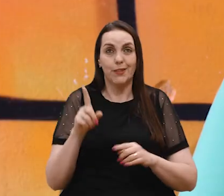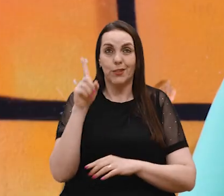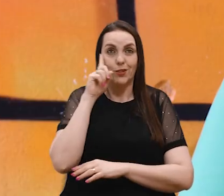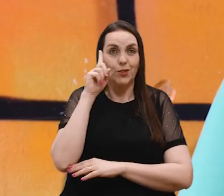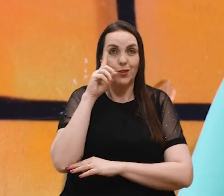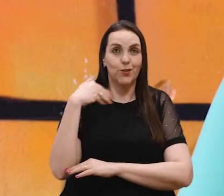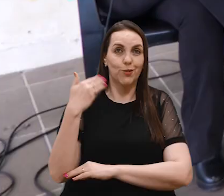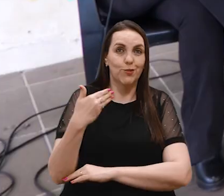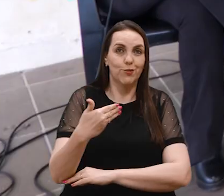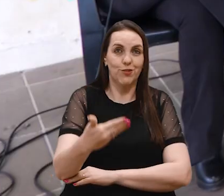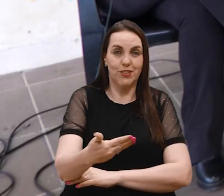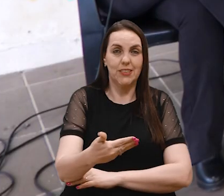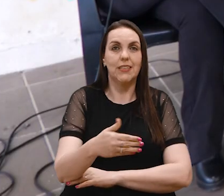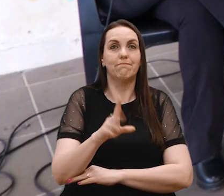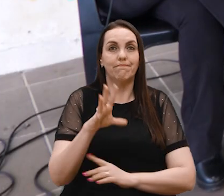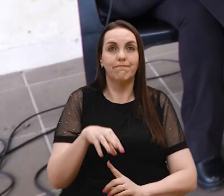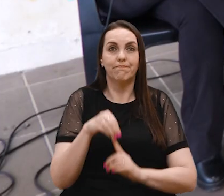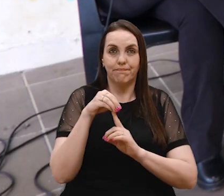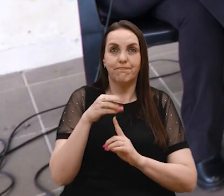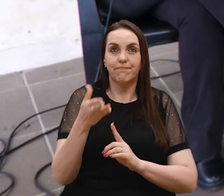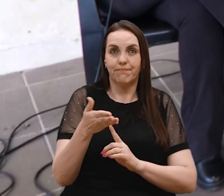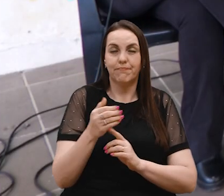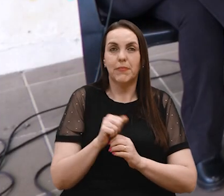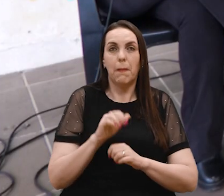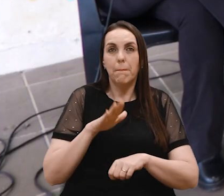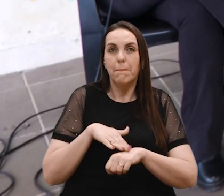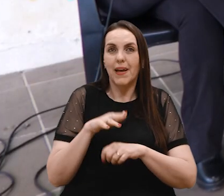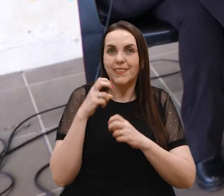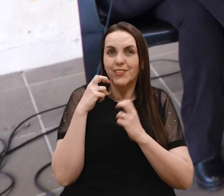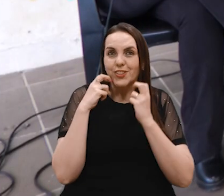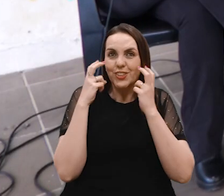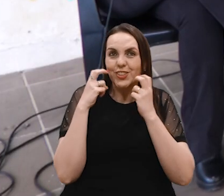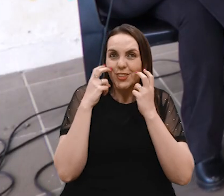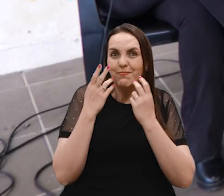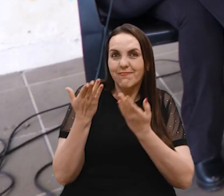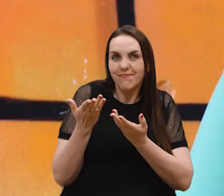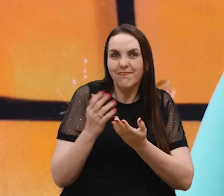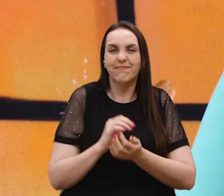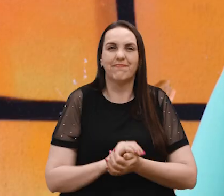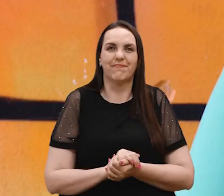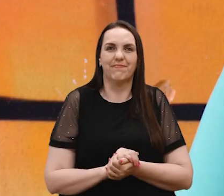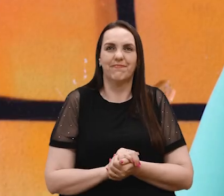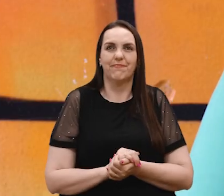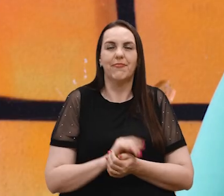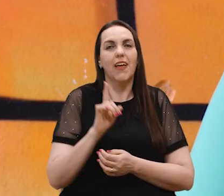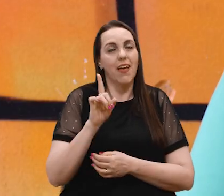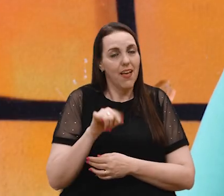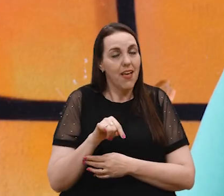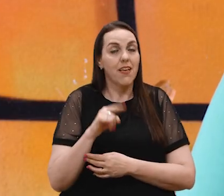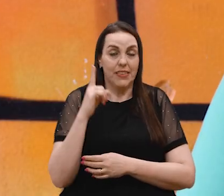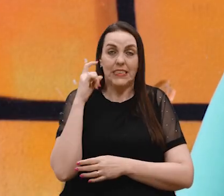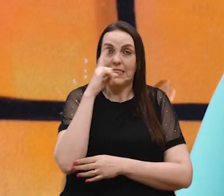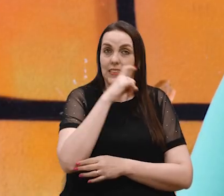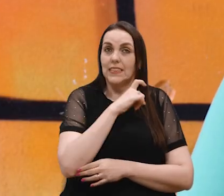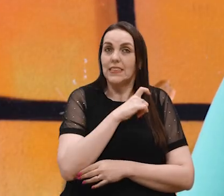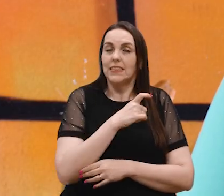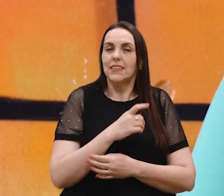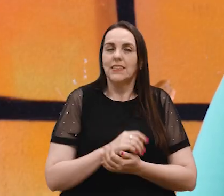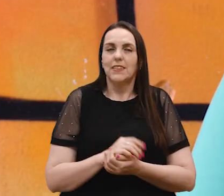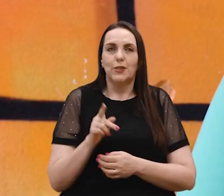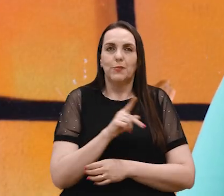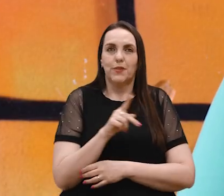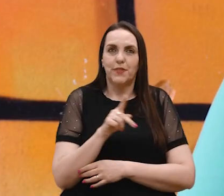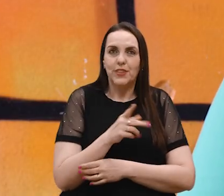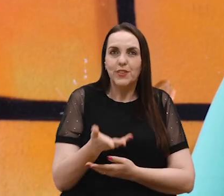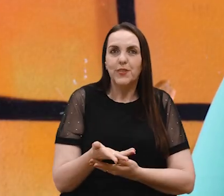dia a dia, principalmente com os mais tímidos, né? É uma dificuldade grande